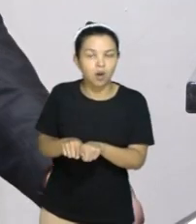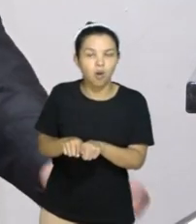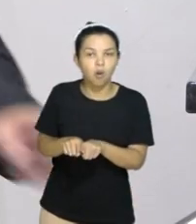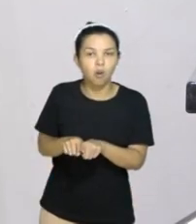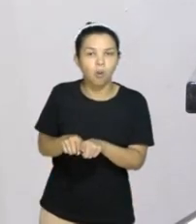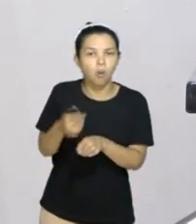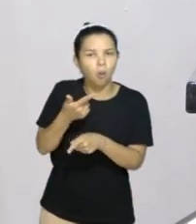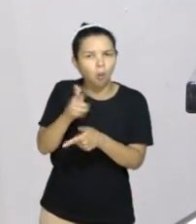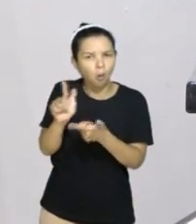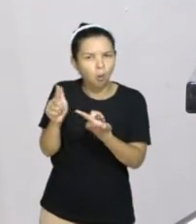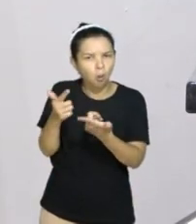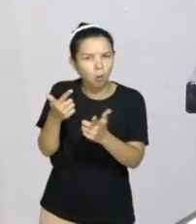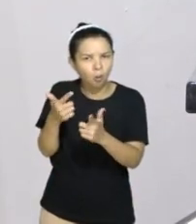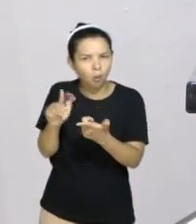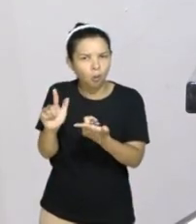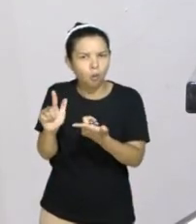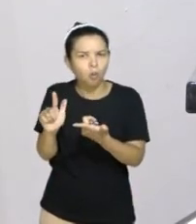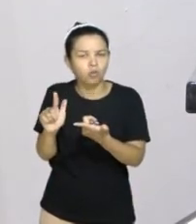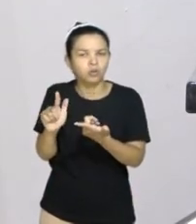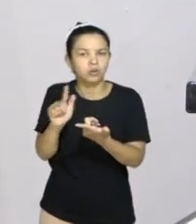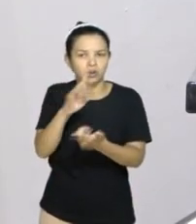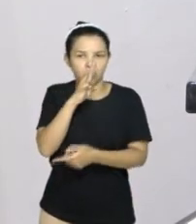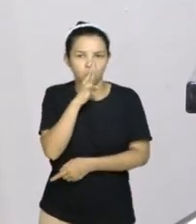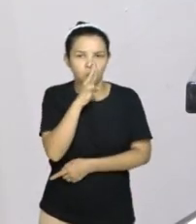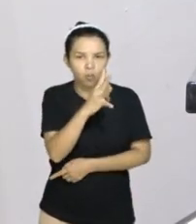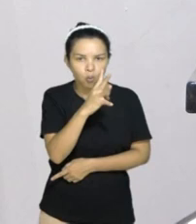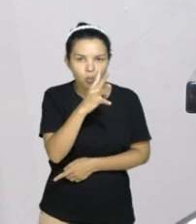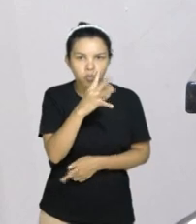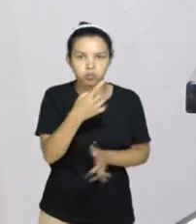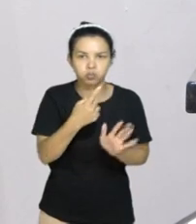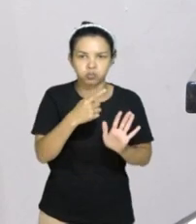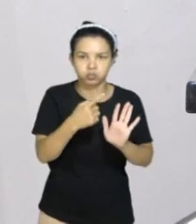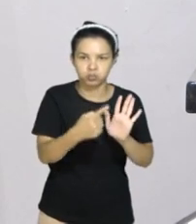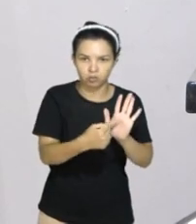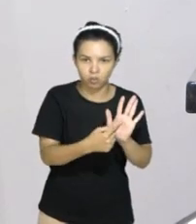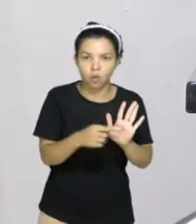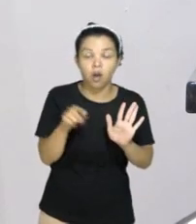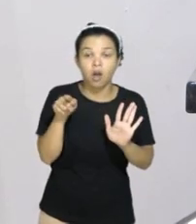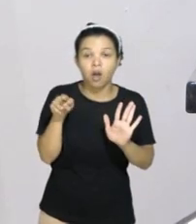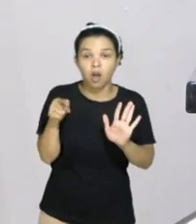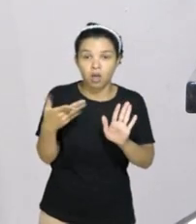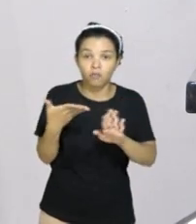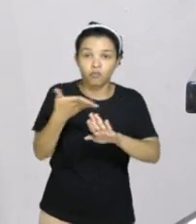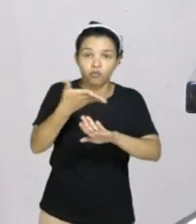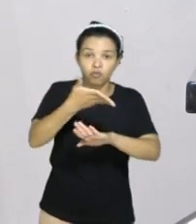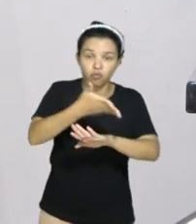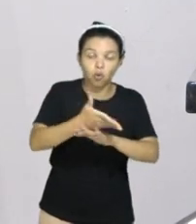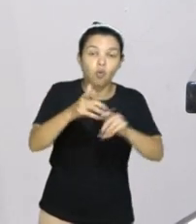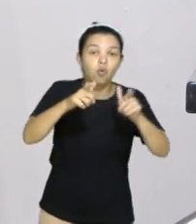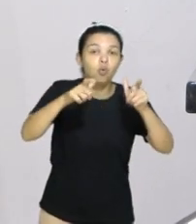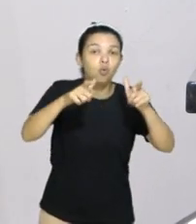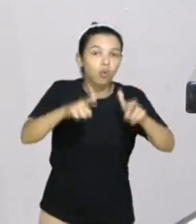entre outras denúncias que fizeram procuraram o caminho legal é a ouvidoria